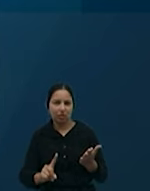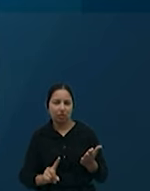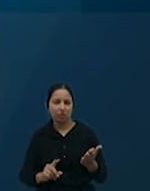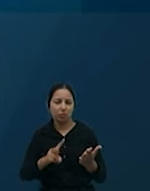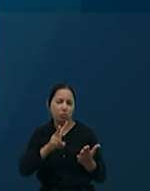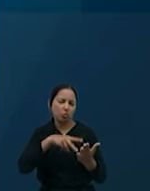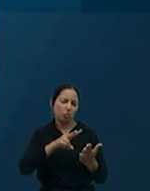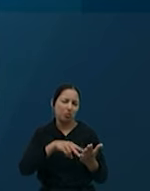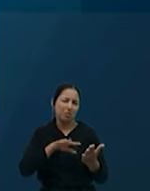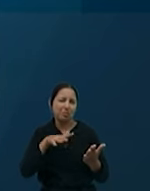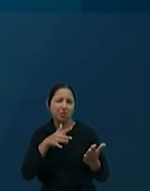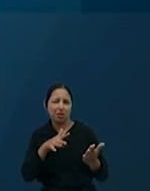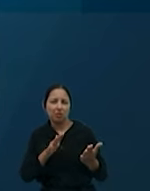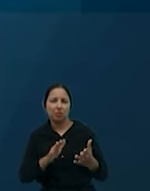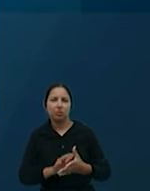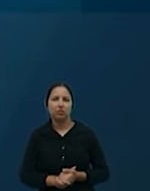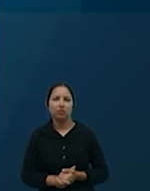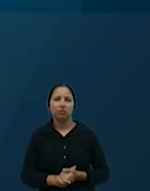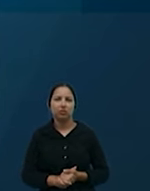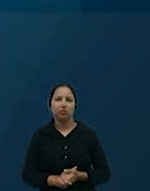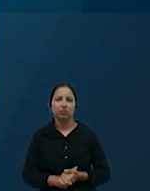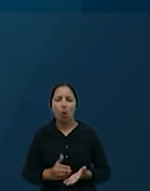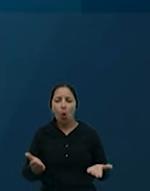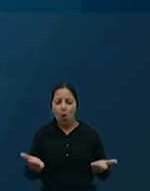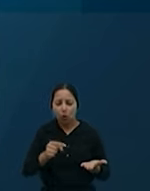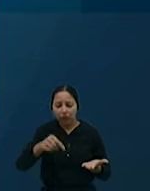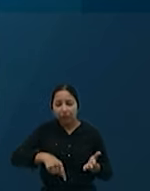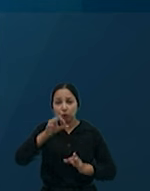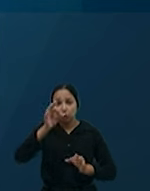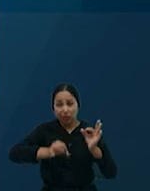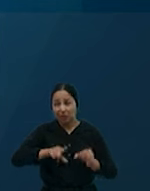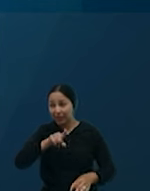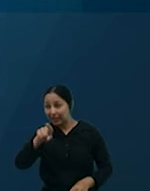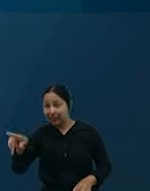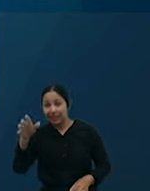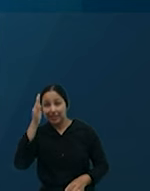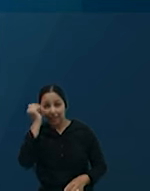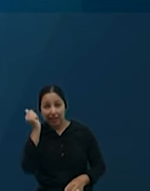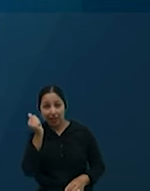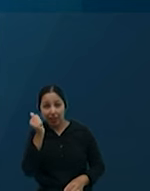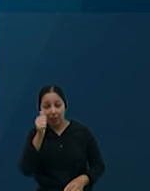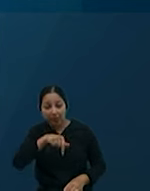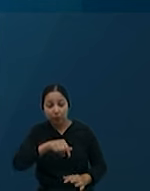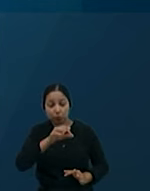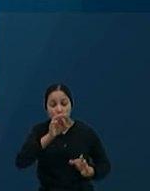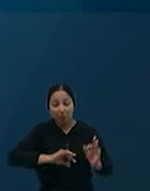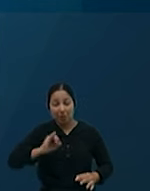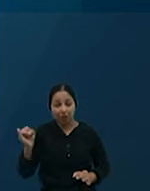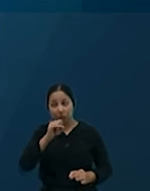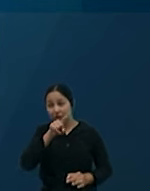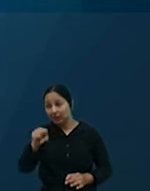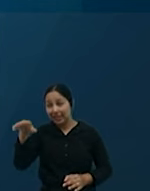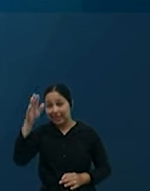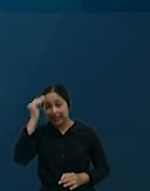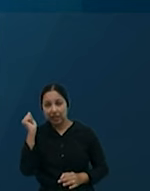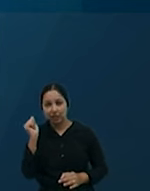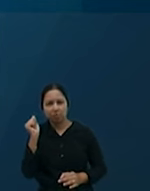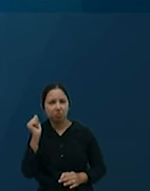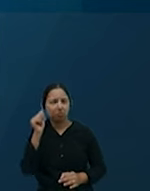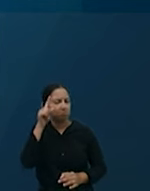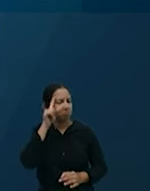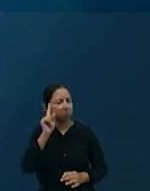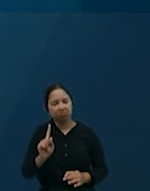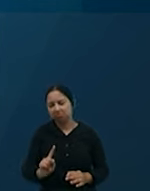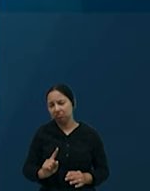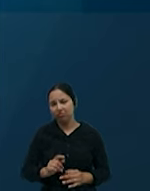sabem deste julgamento e da importância dele. Senhores, sabemos que estamos vivendo